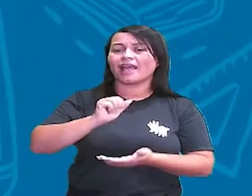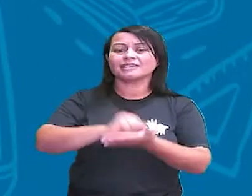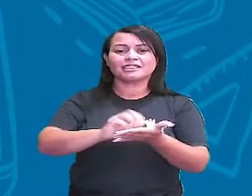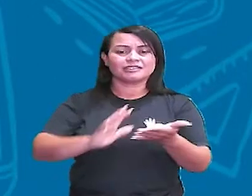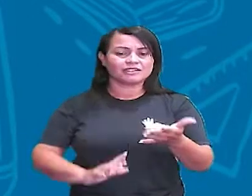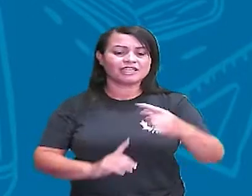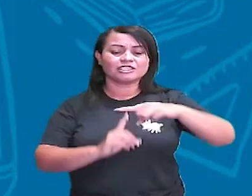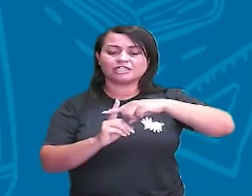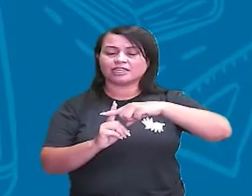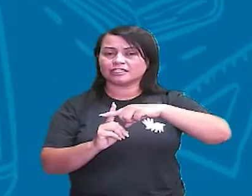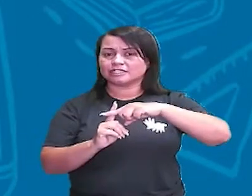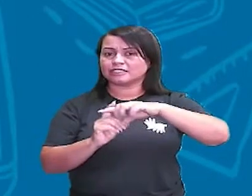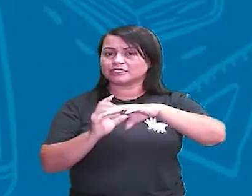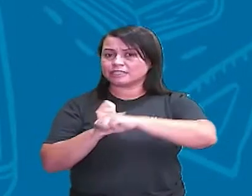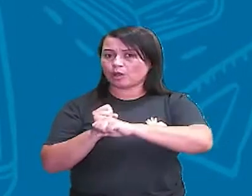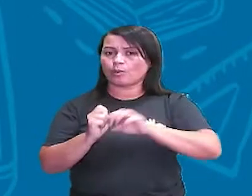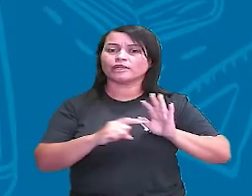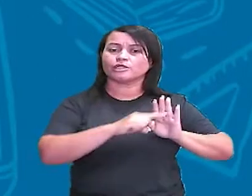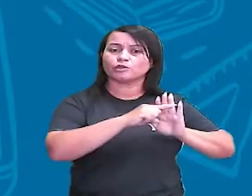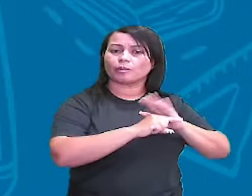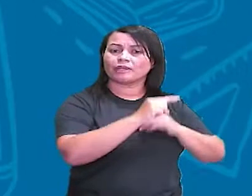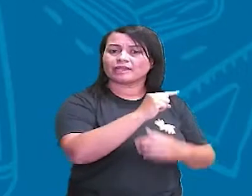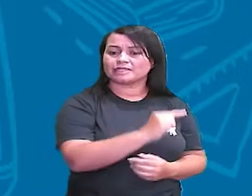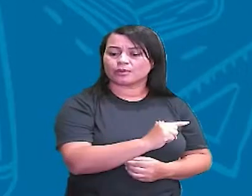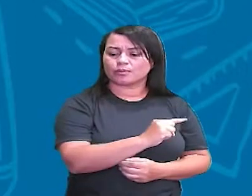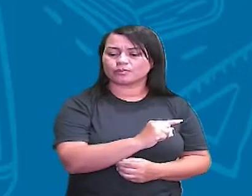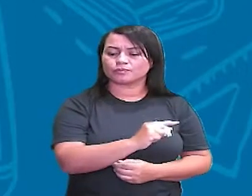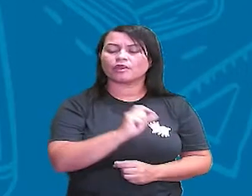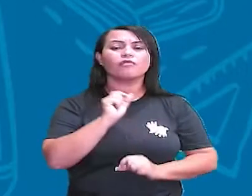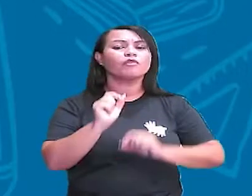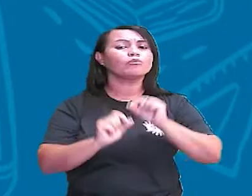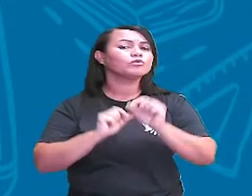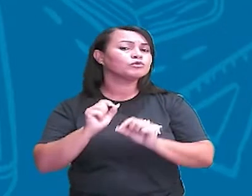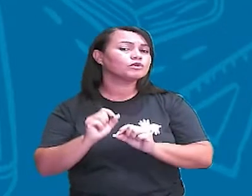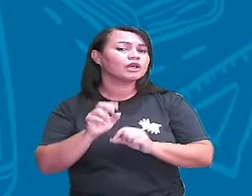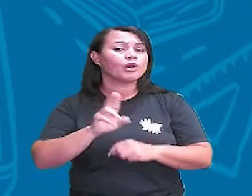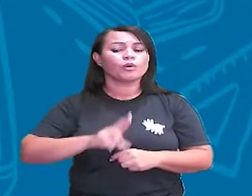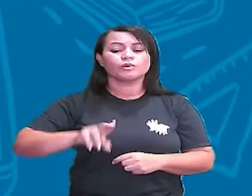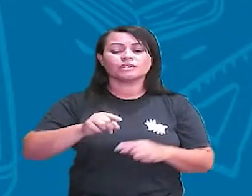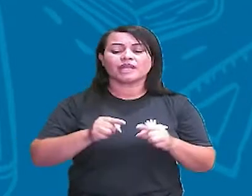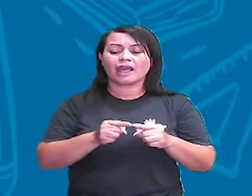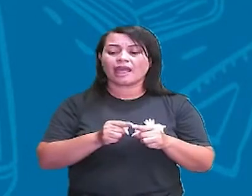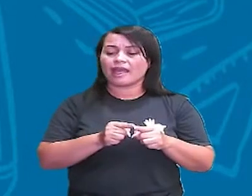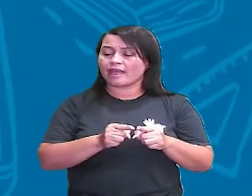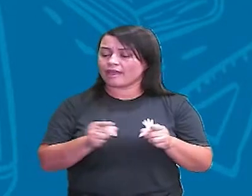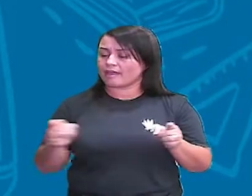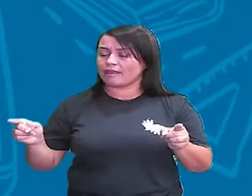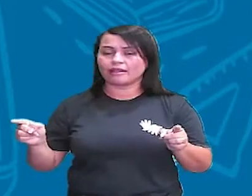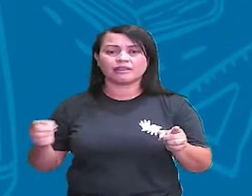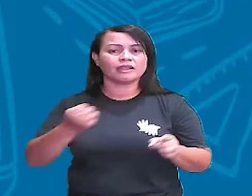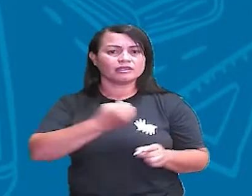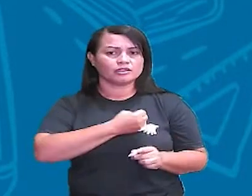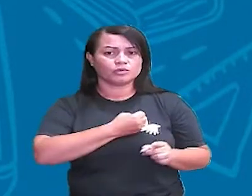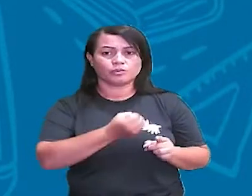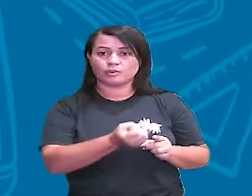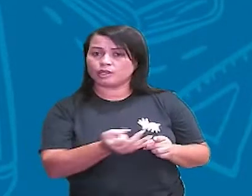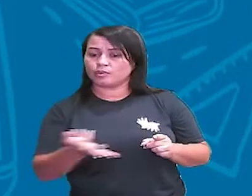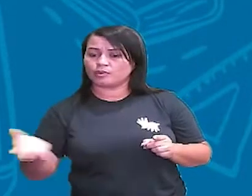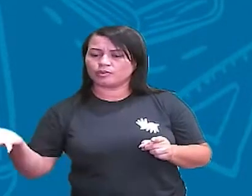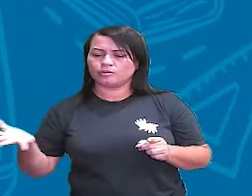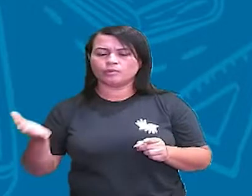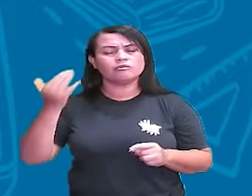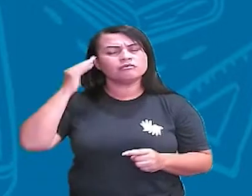de adição e de subtração. E aí a gente vai usar a reta numérica. Então, para isso, a gente